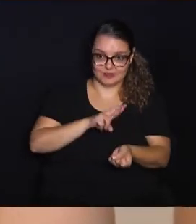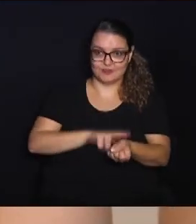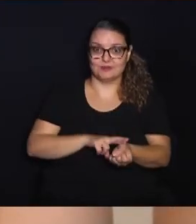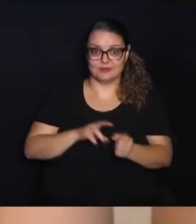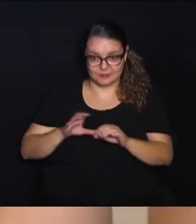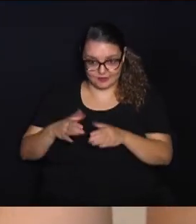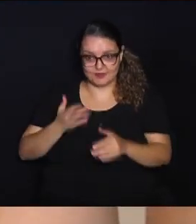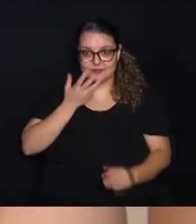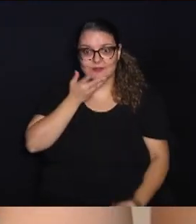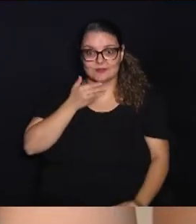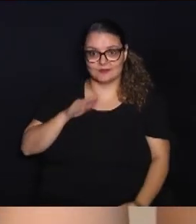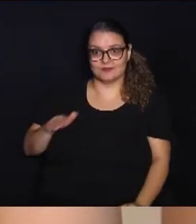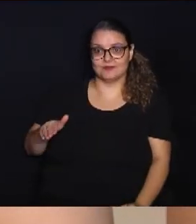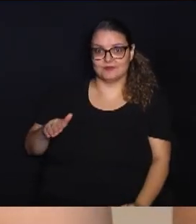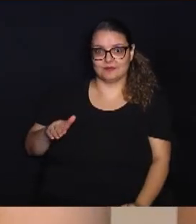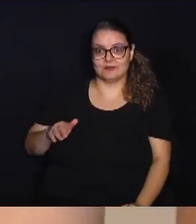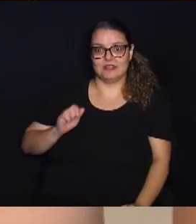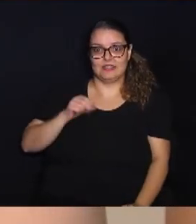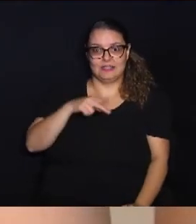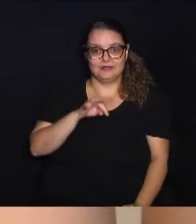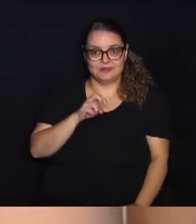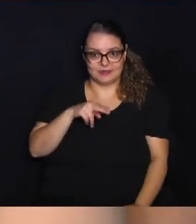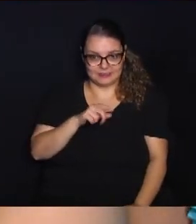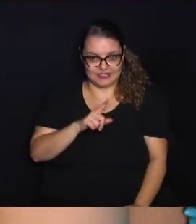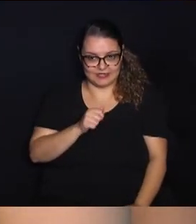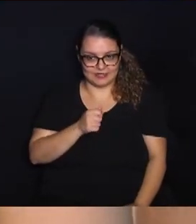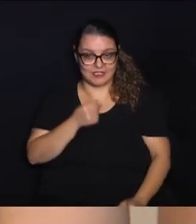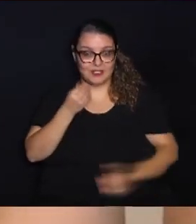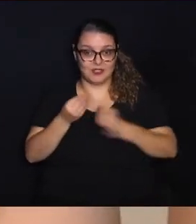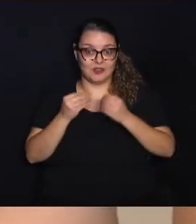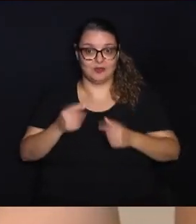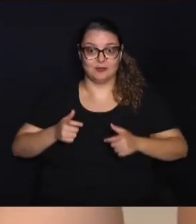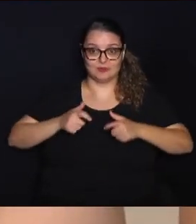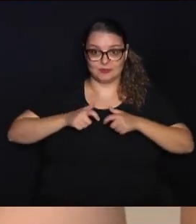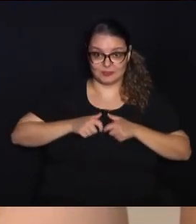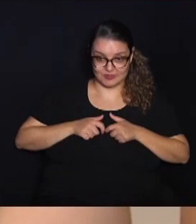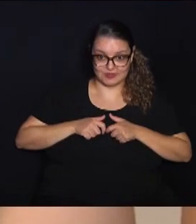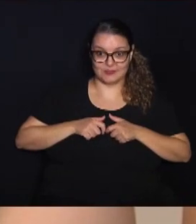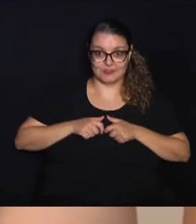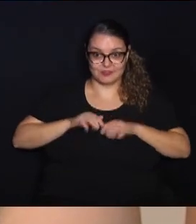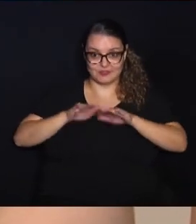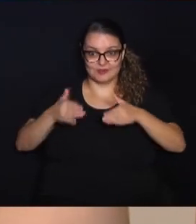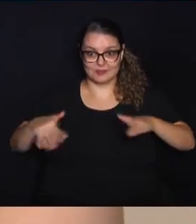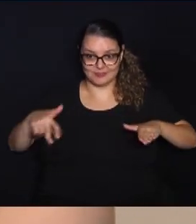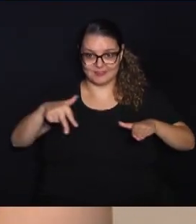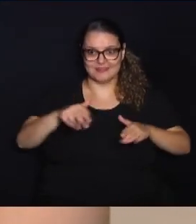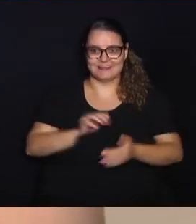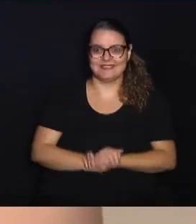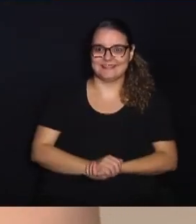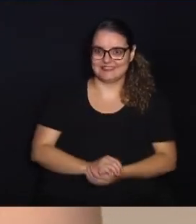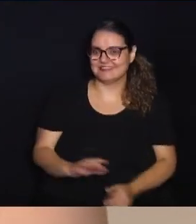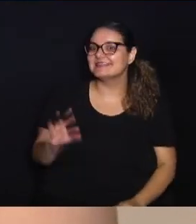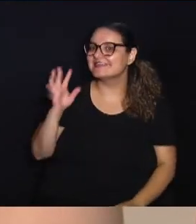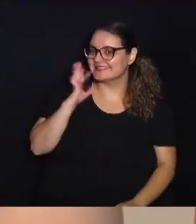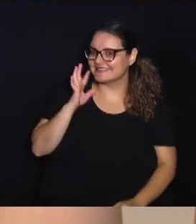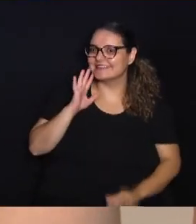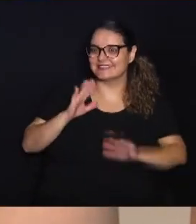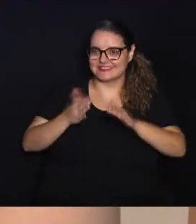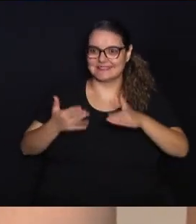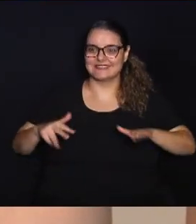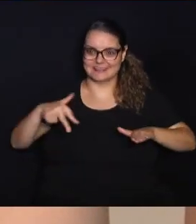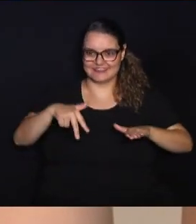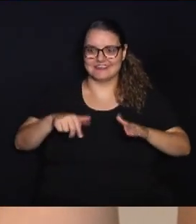no Nacional com as minhas amigas. Como que foi pra você quando você estava competindo lá? Foi uma experiência muito boa,